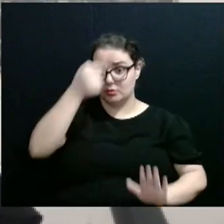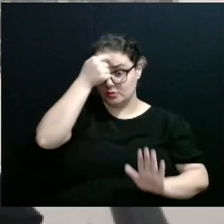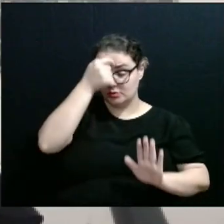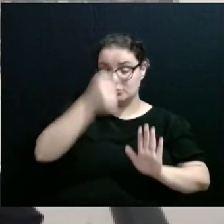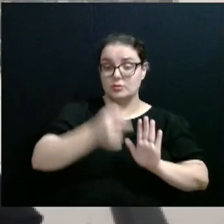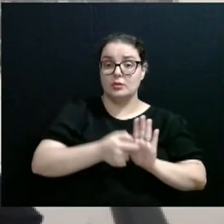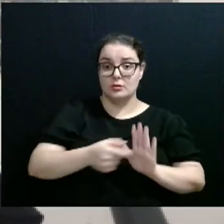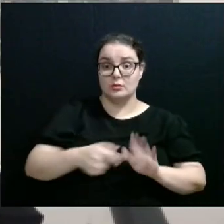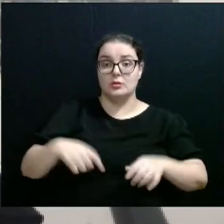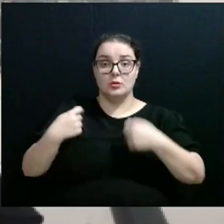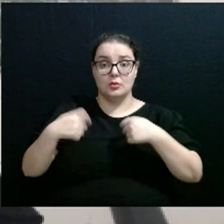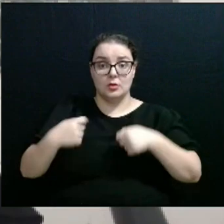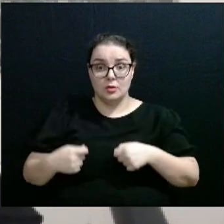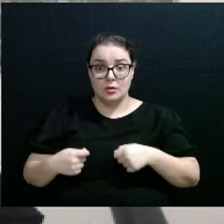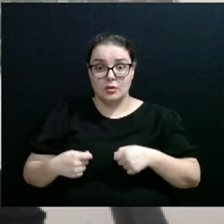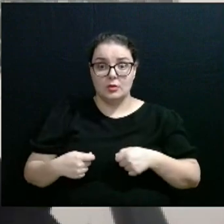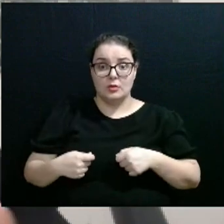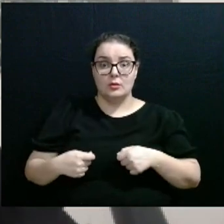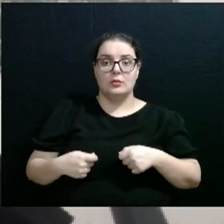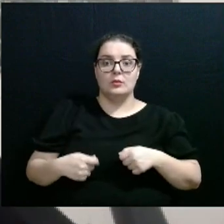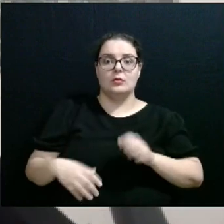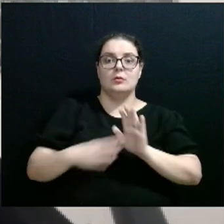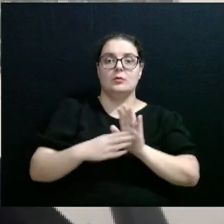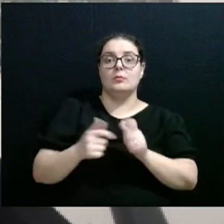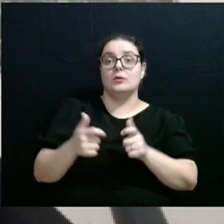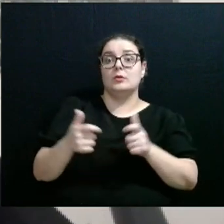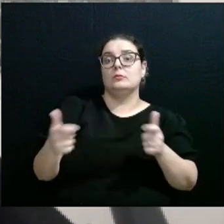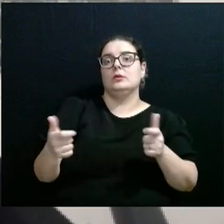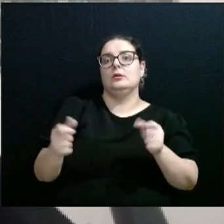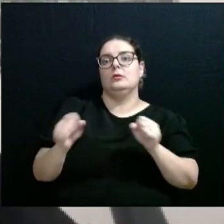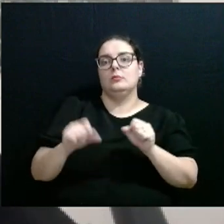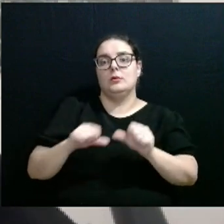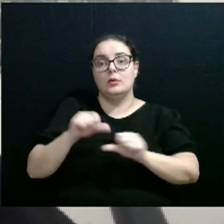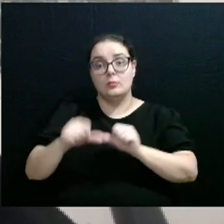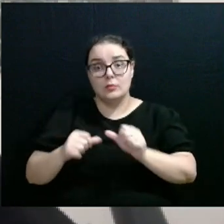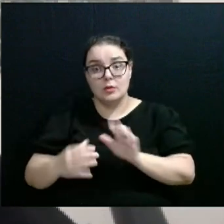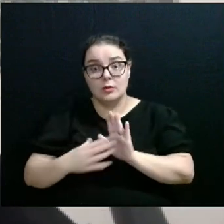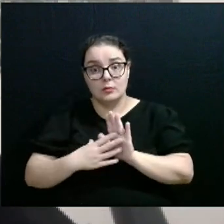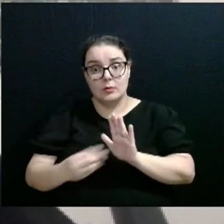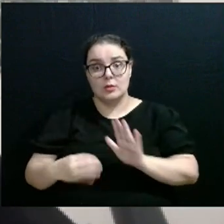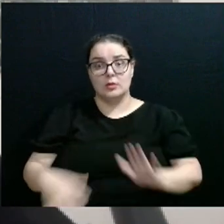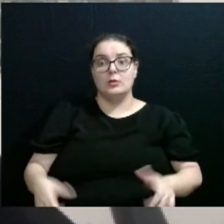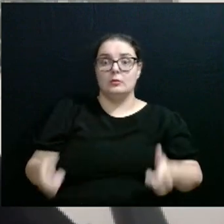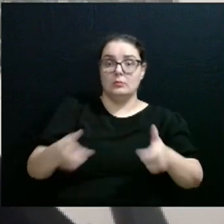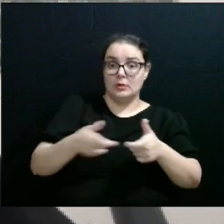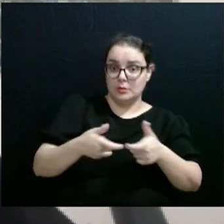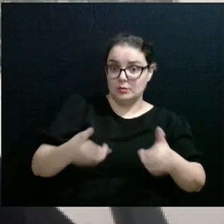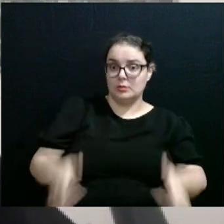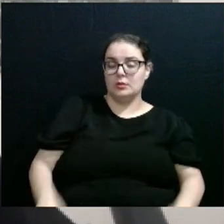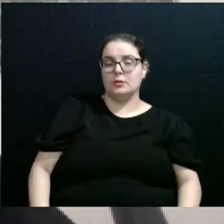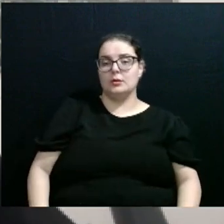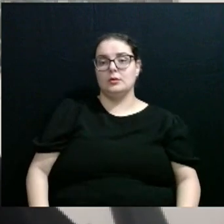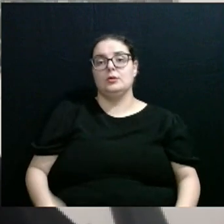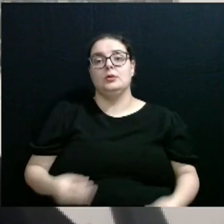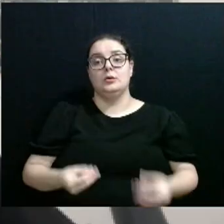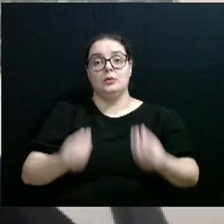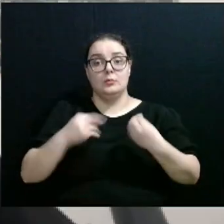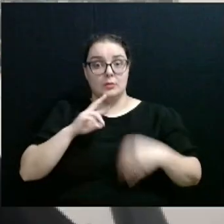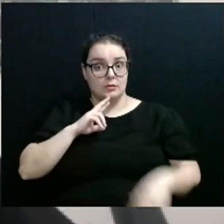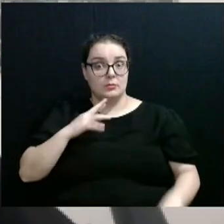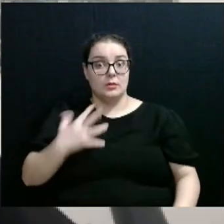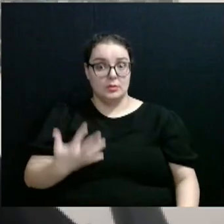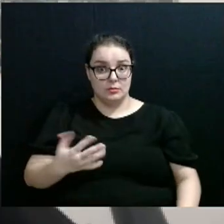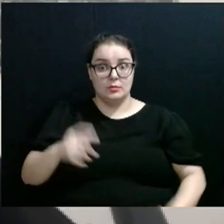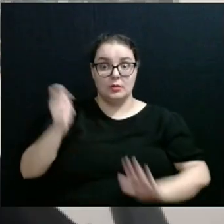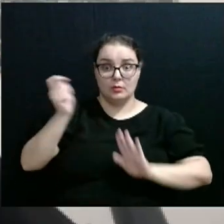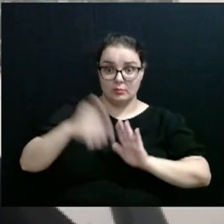preciso usar um modelo grande, não posso usar um modelo menor que me dê ainda um resultado eficiente,